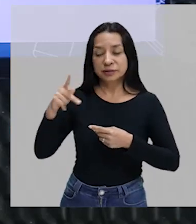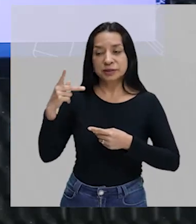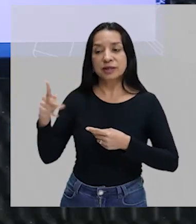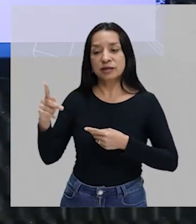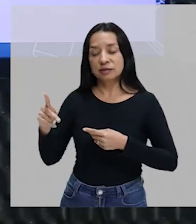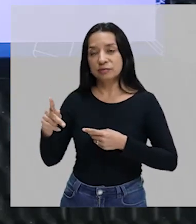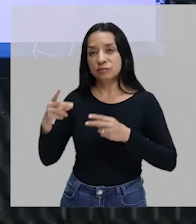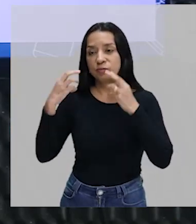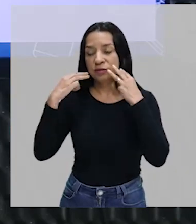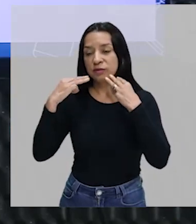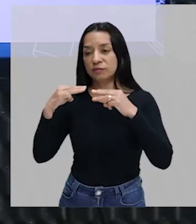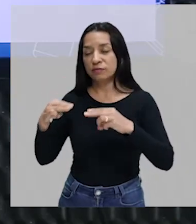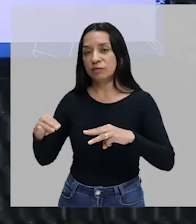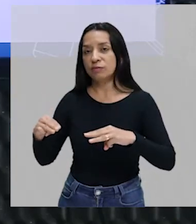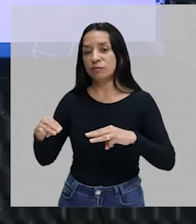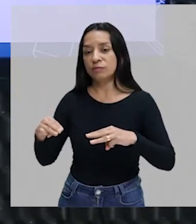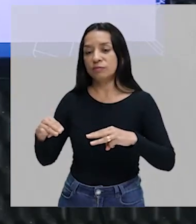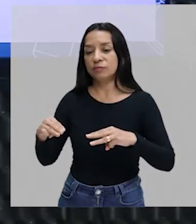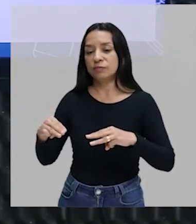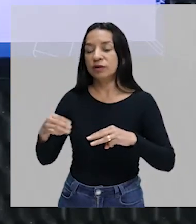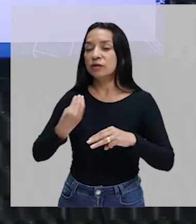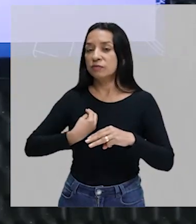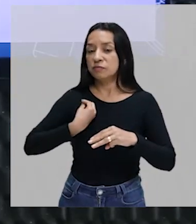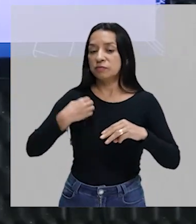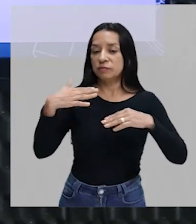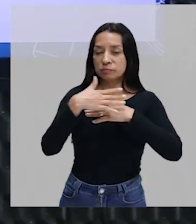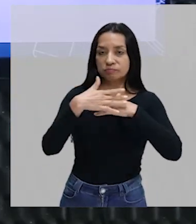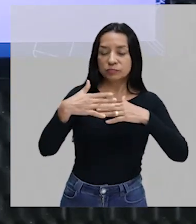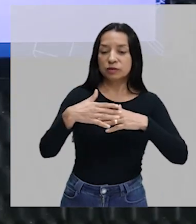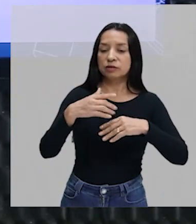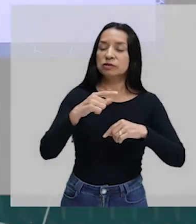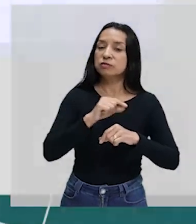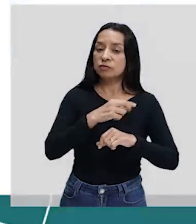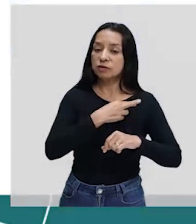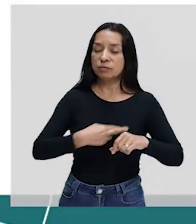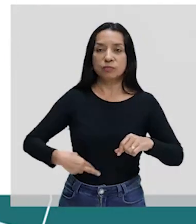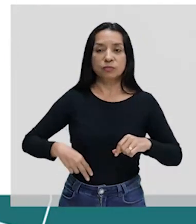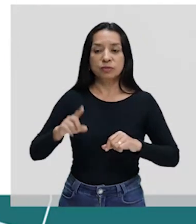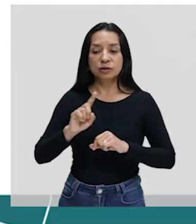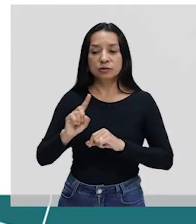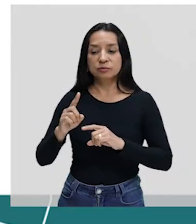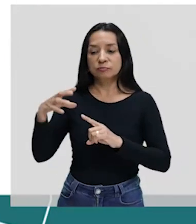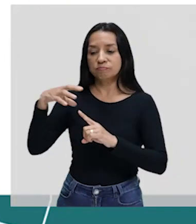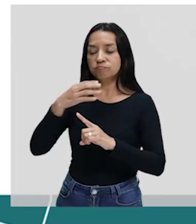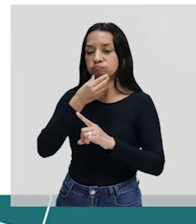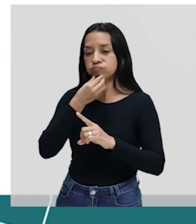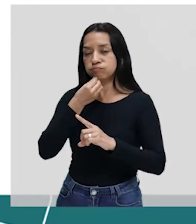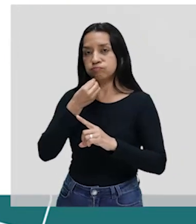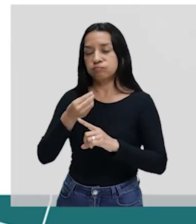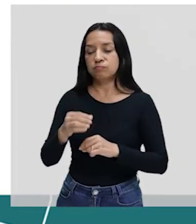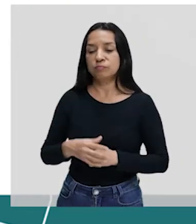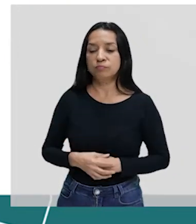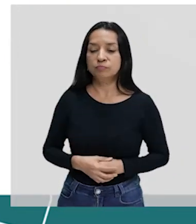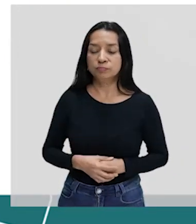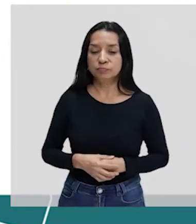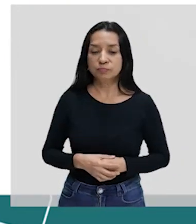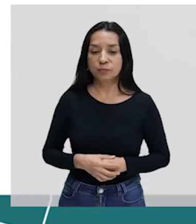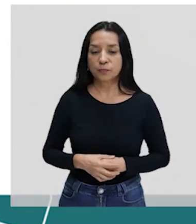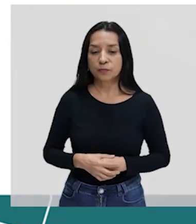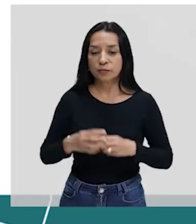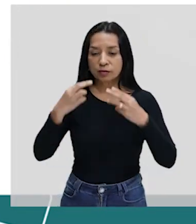mas também foi principado, ou seja, a monarquia. Para Maquiavel, nenhum